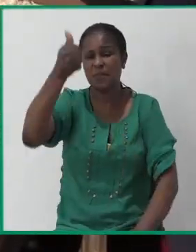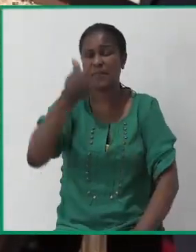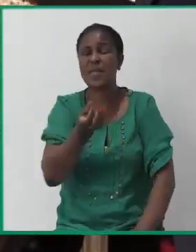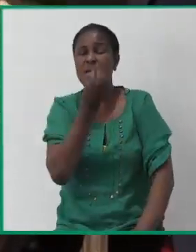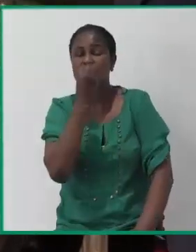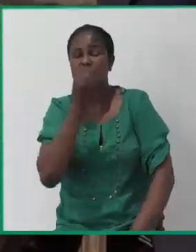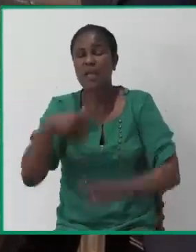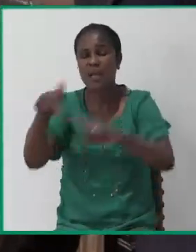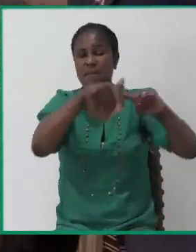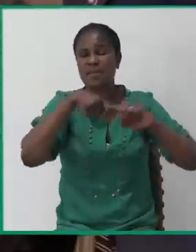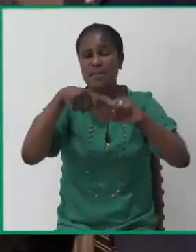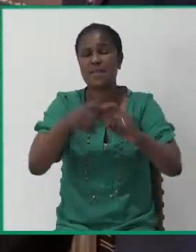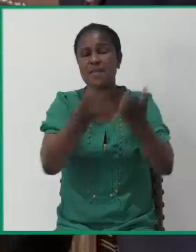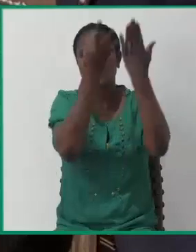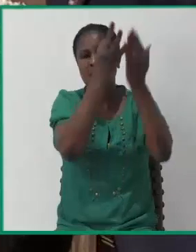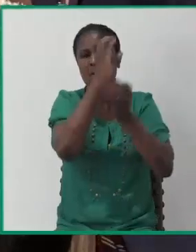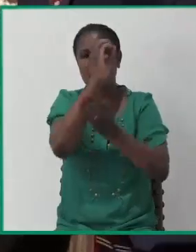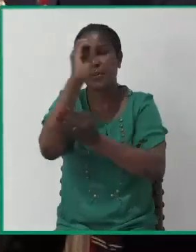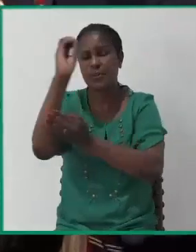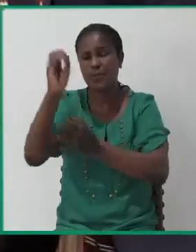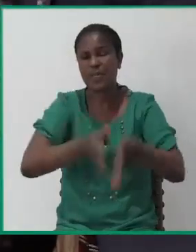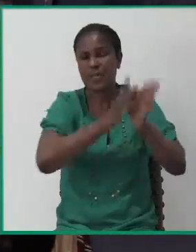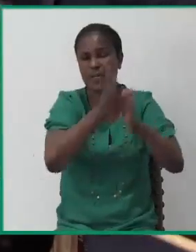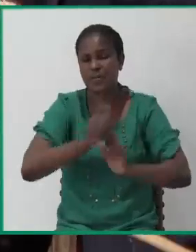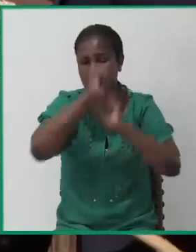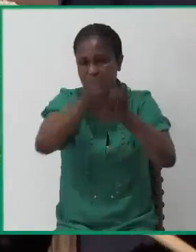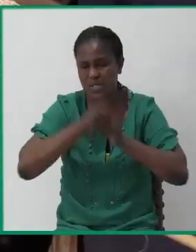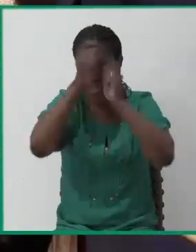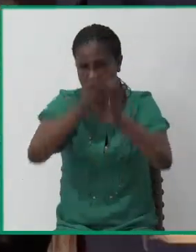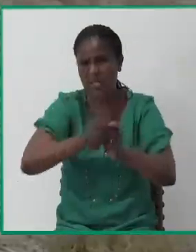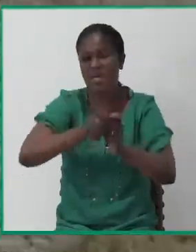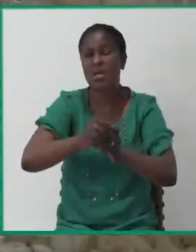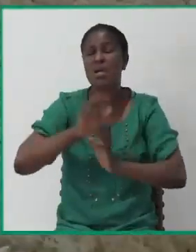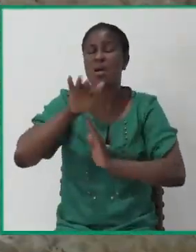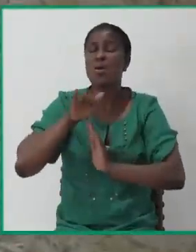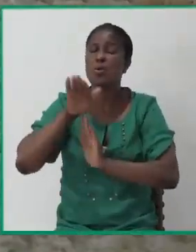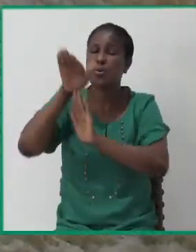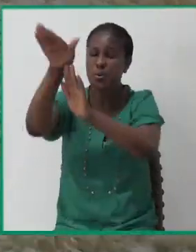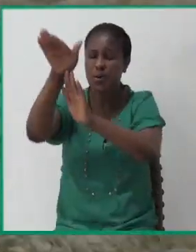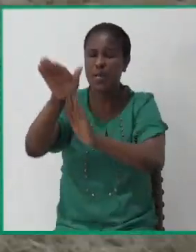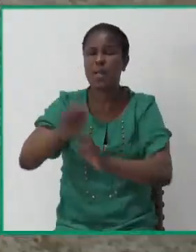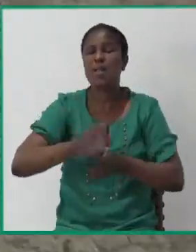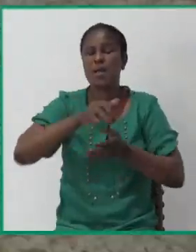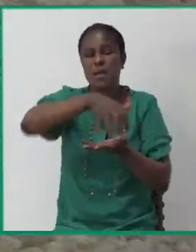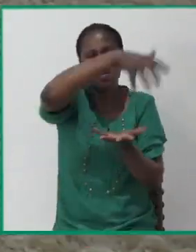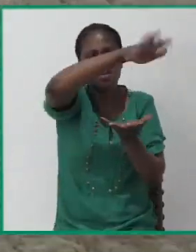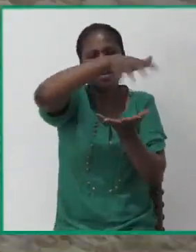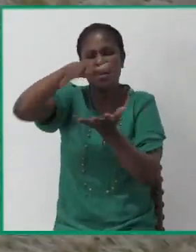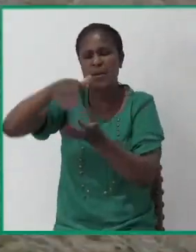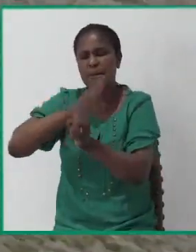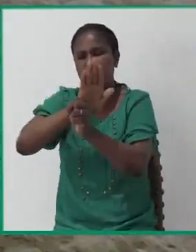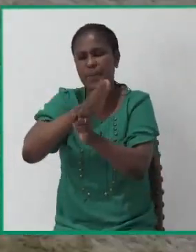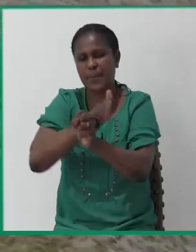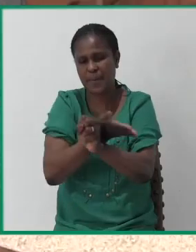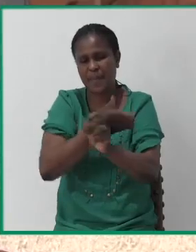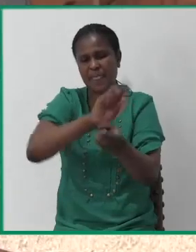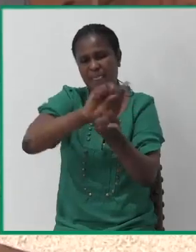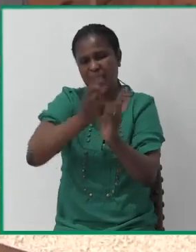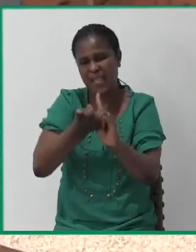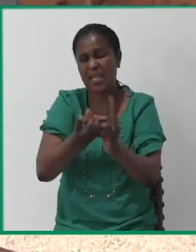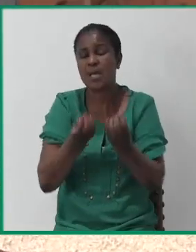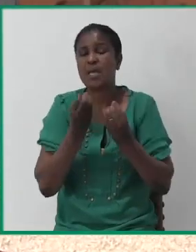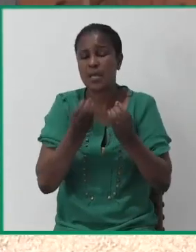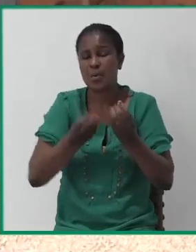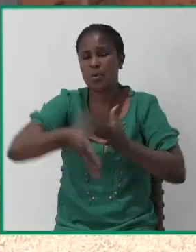mil famílias de pequenos produtores rurais na região sul do país, provendo técnicas de produção de mandioca, seu processamento e ligação